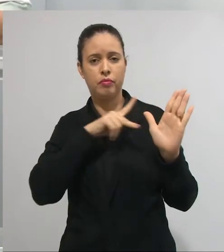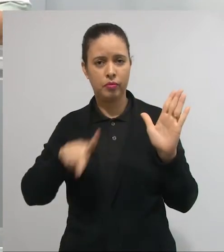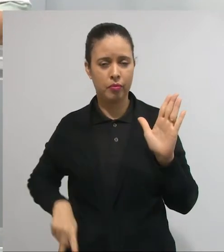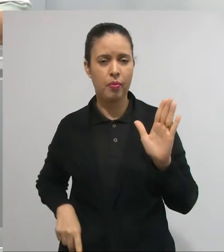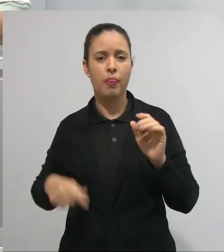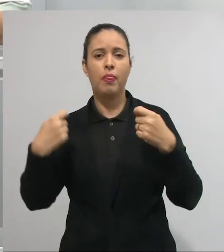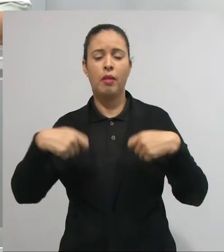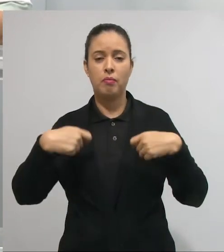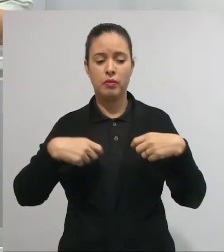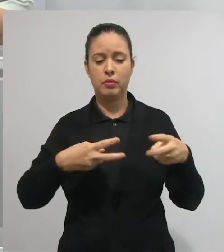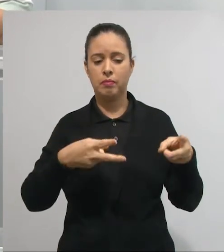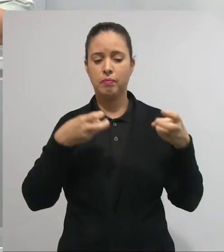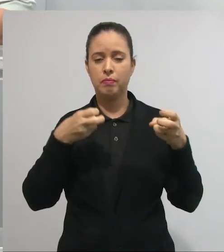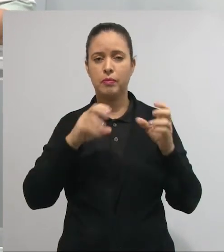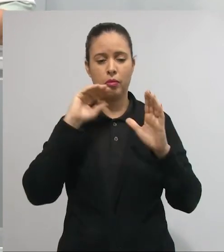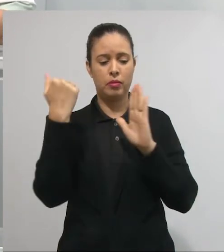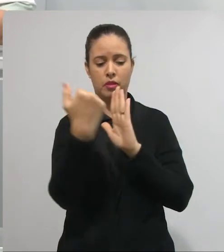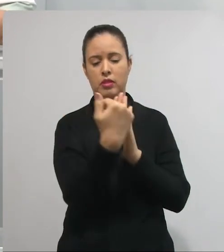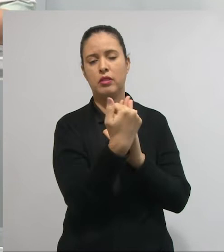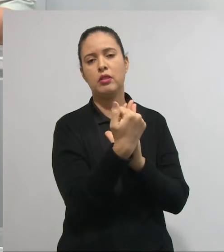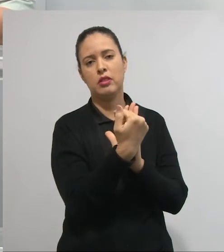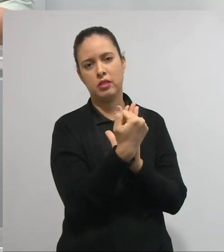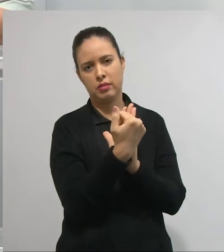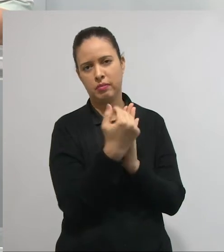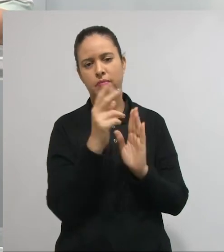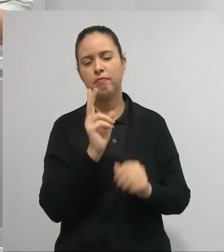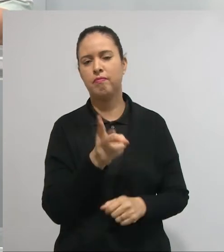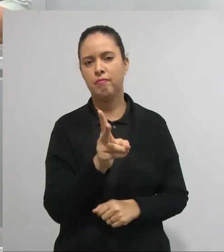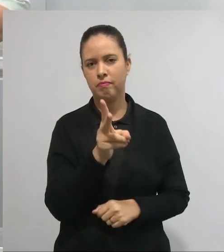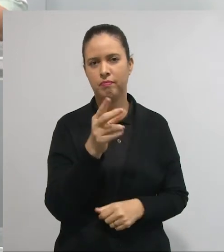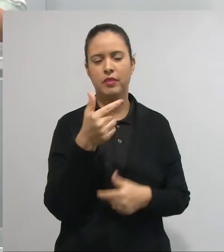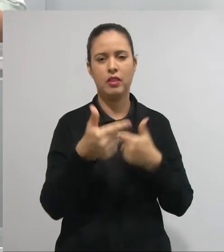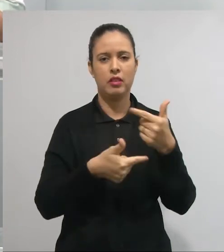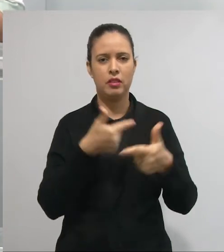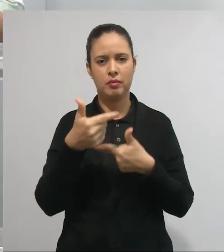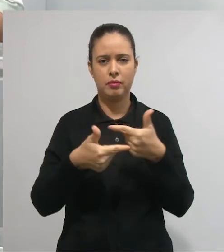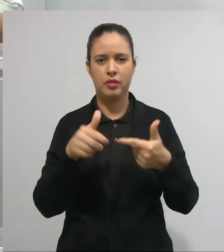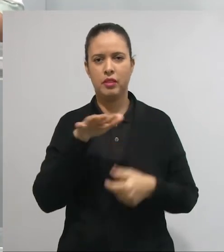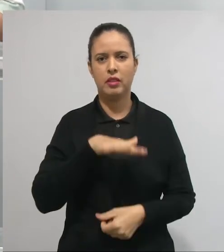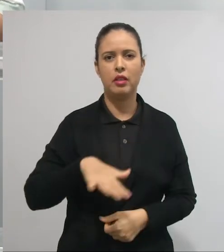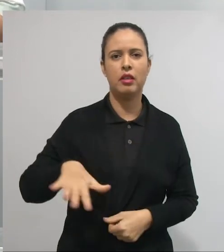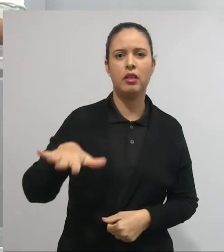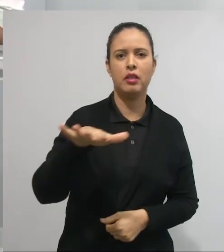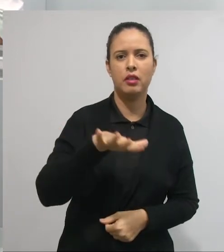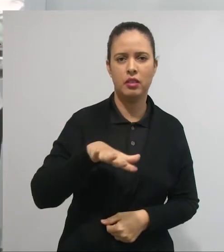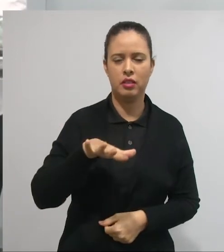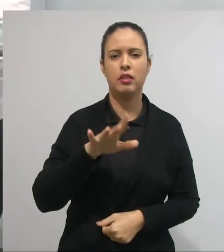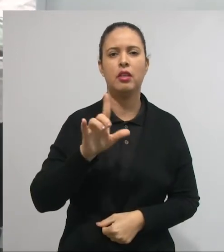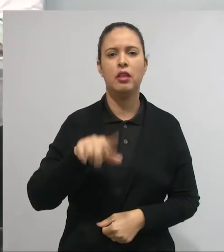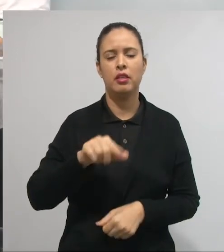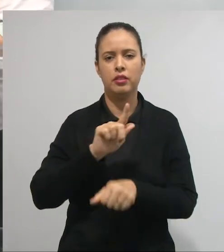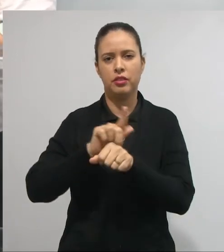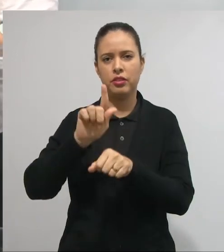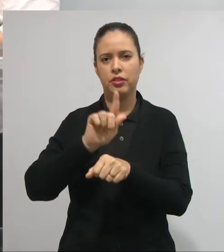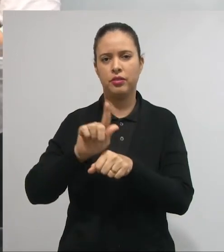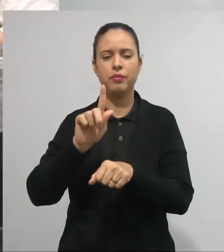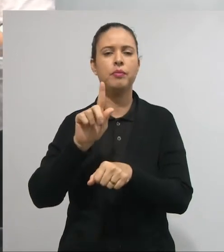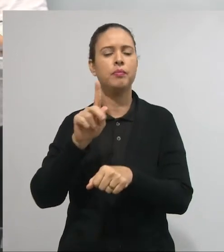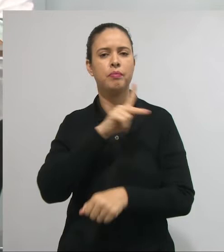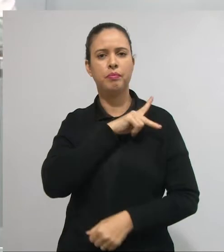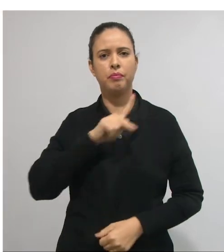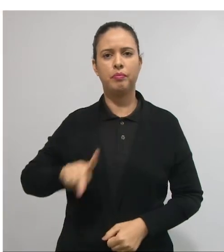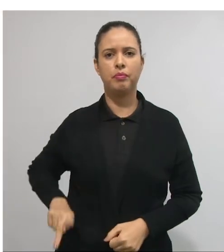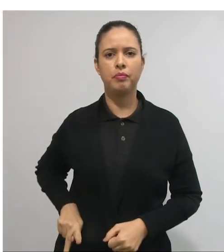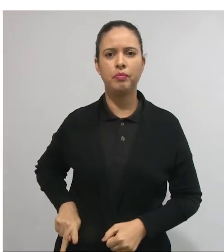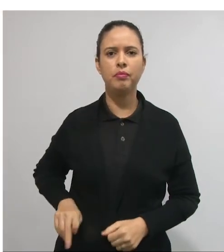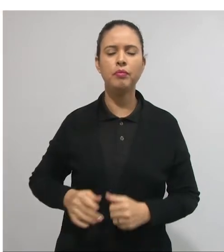serem observadas na hora de se trabalhar dentro da gestão pública. Muito bem. Então,